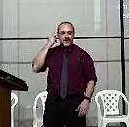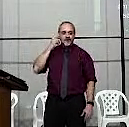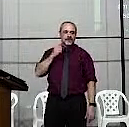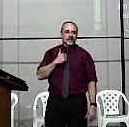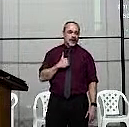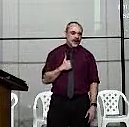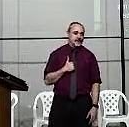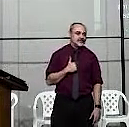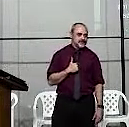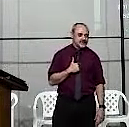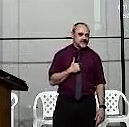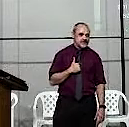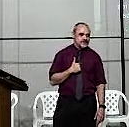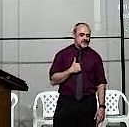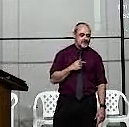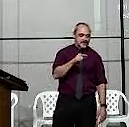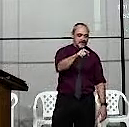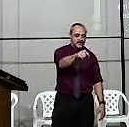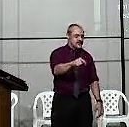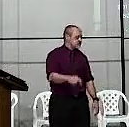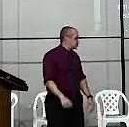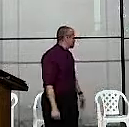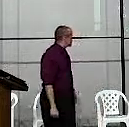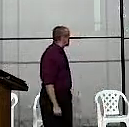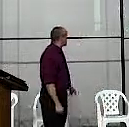amor para mim.